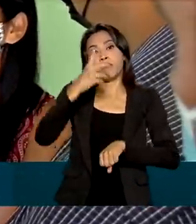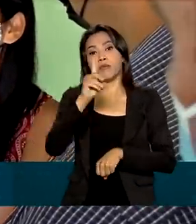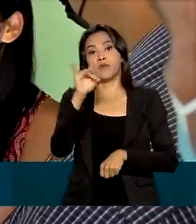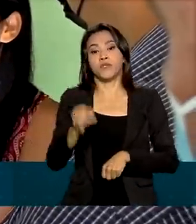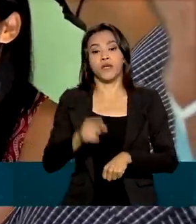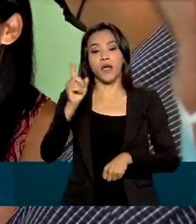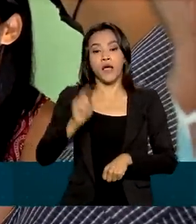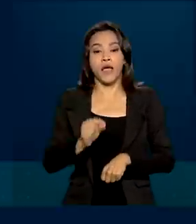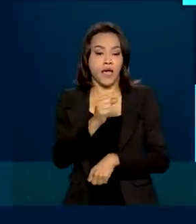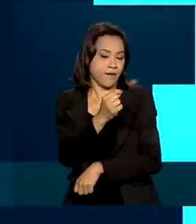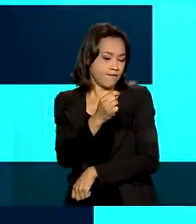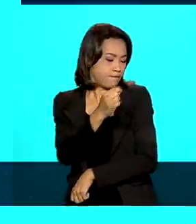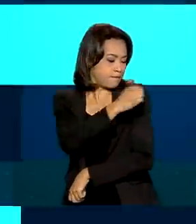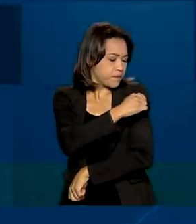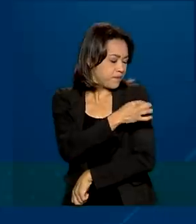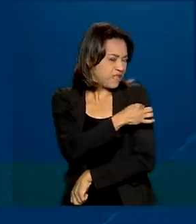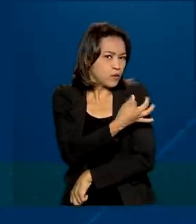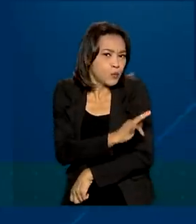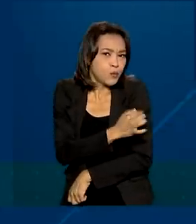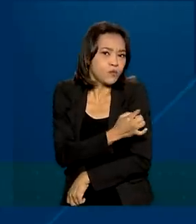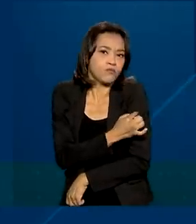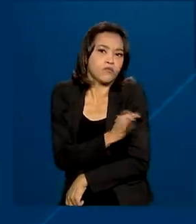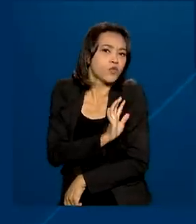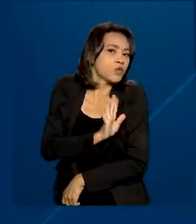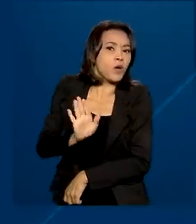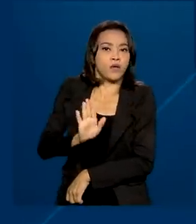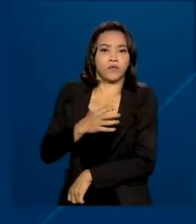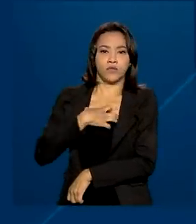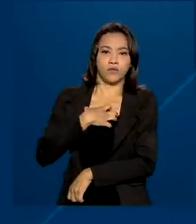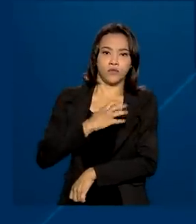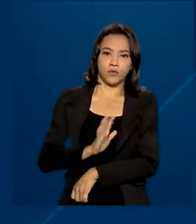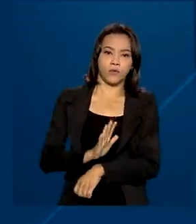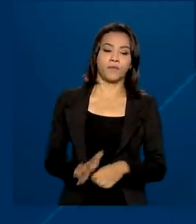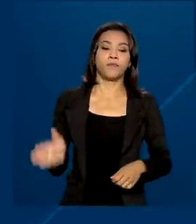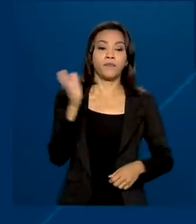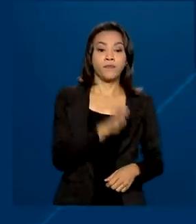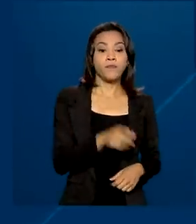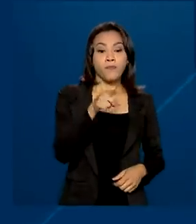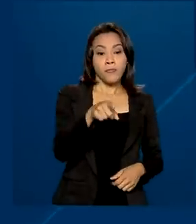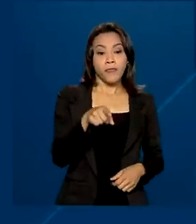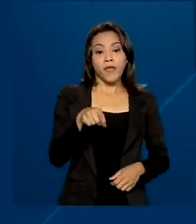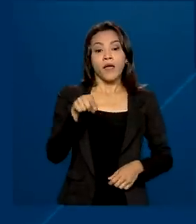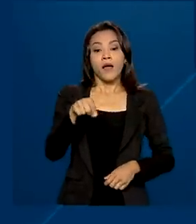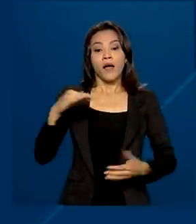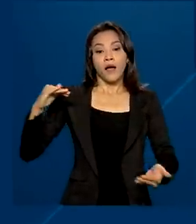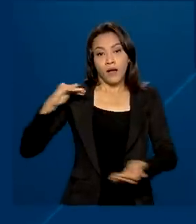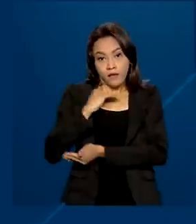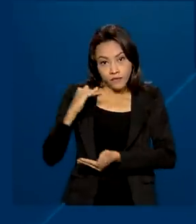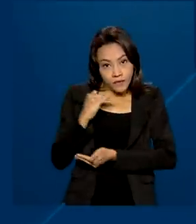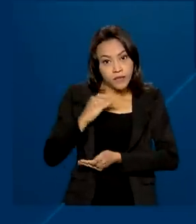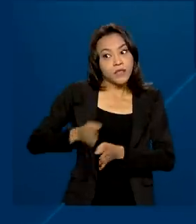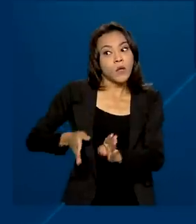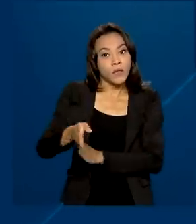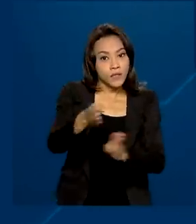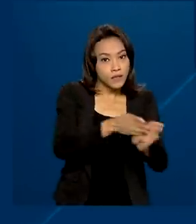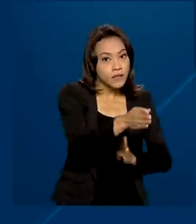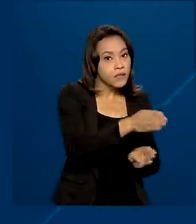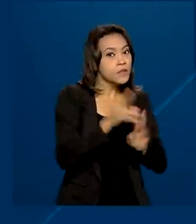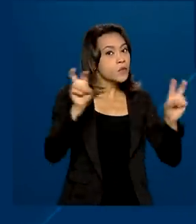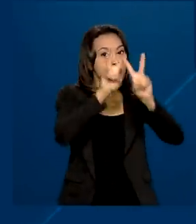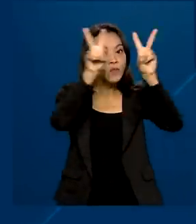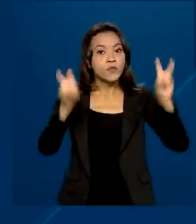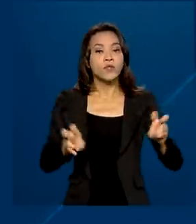a furadinha né Agência Nacional de Vigilância Sanitária fez algumas recomendações sobre a vacinação infantil